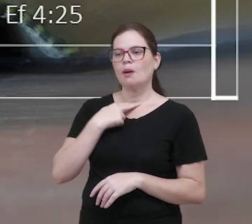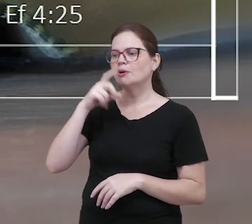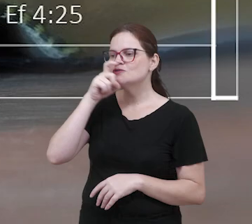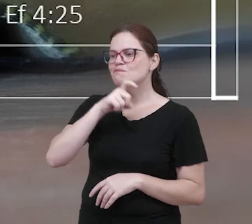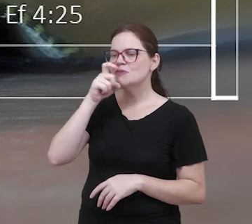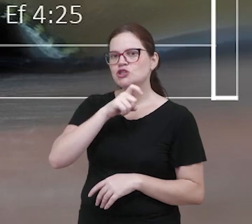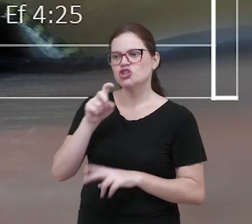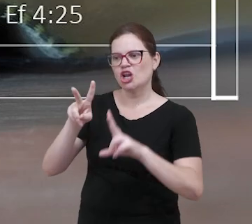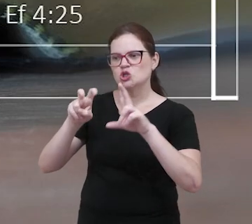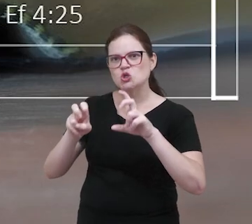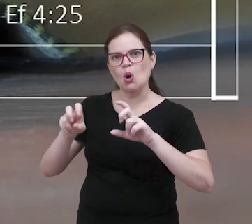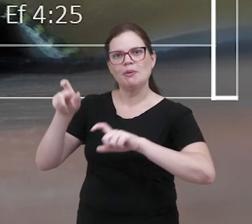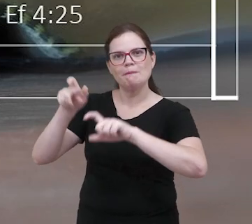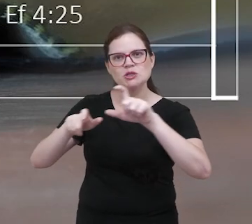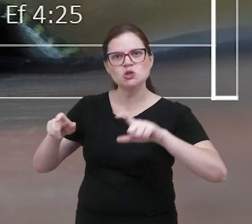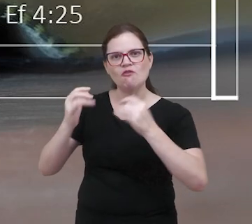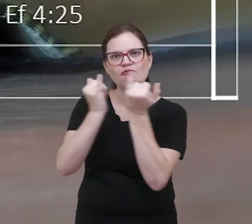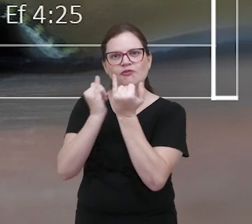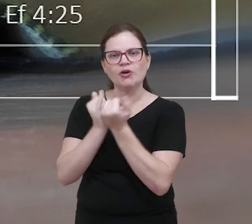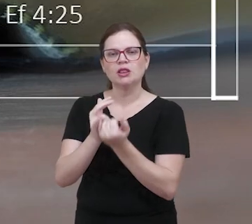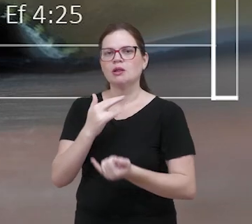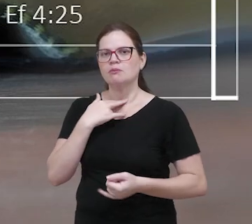uns aos outros. Ou seja, mesma situação.